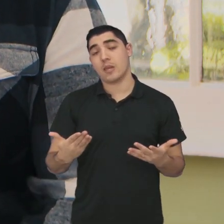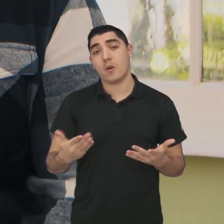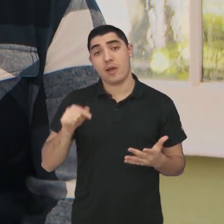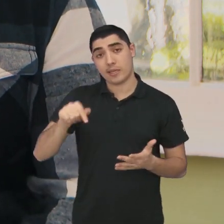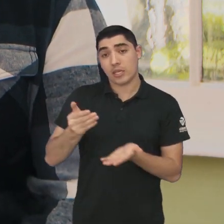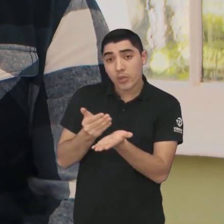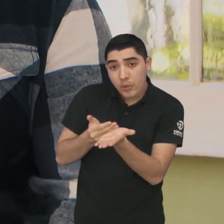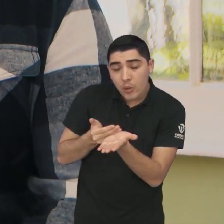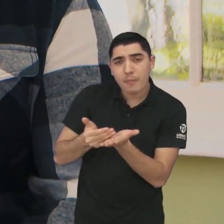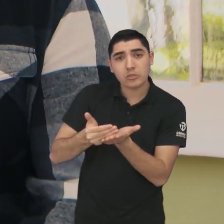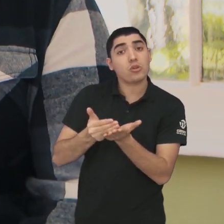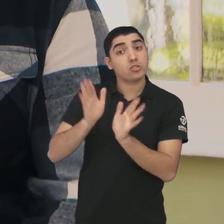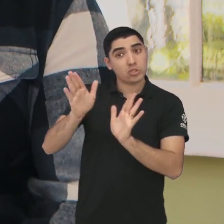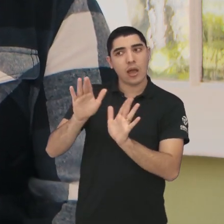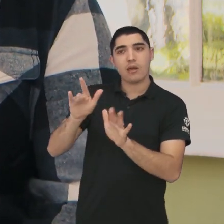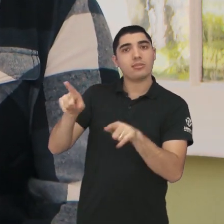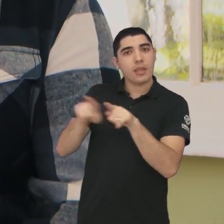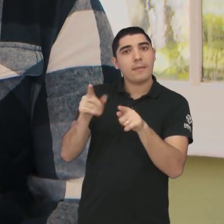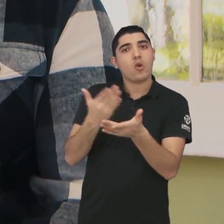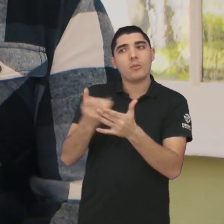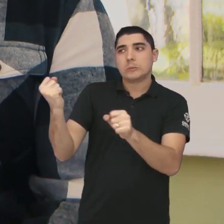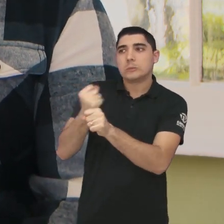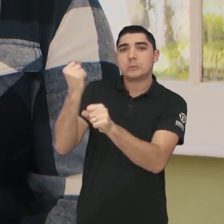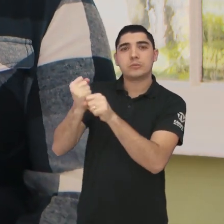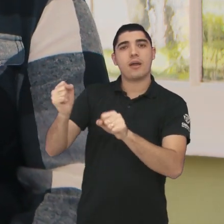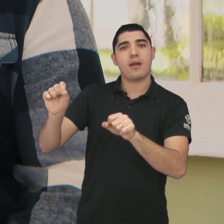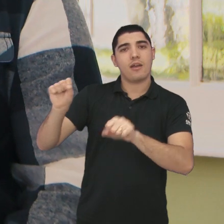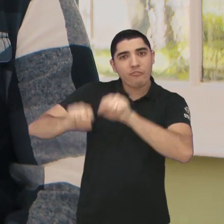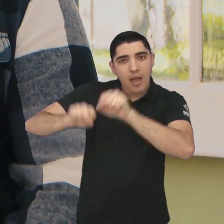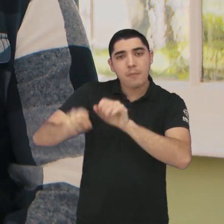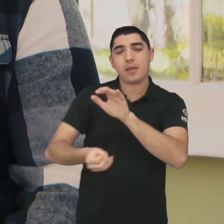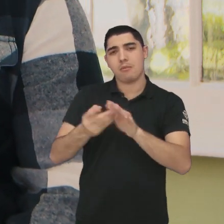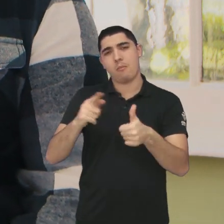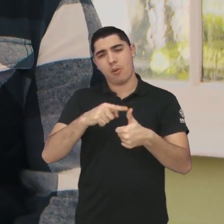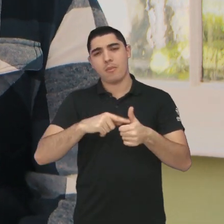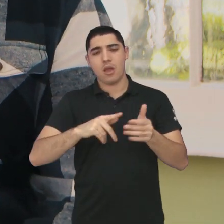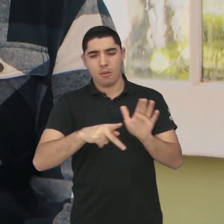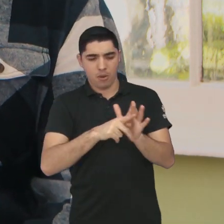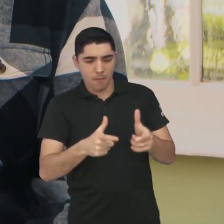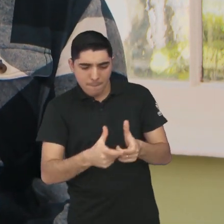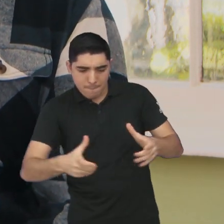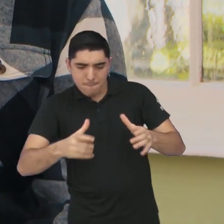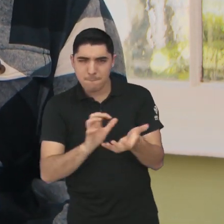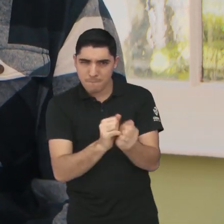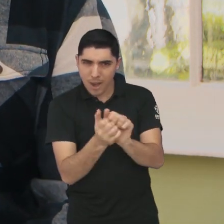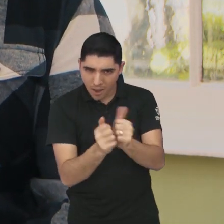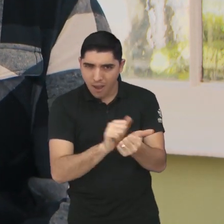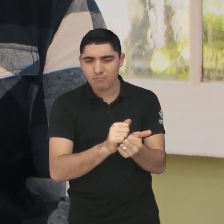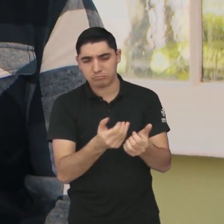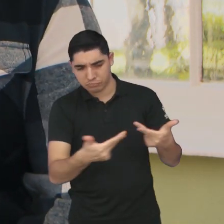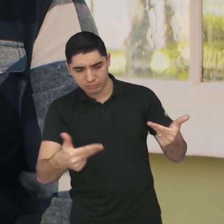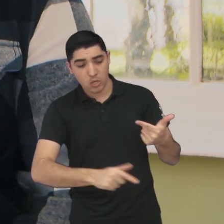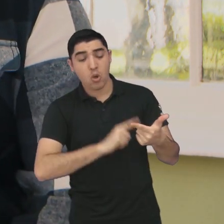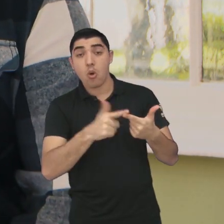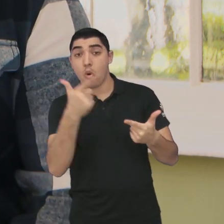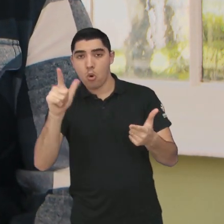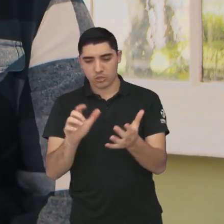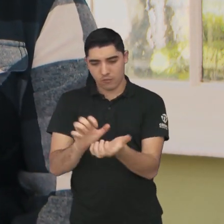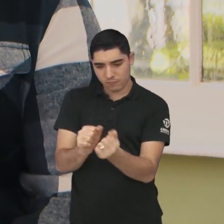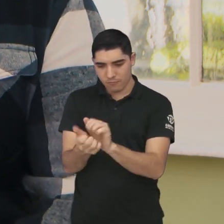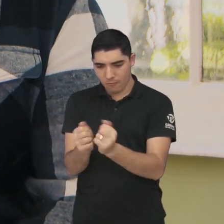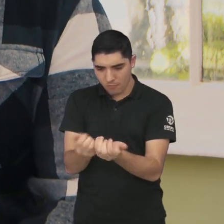você tinha um alto índice de mortalidade na cidade, não necessariamente dentro dos sanatórios. E São José naquela época,